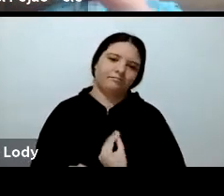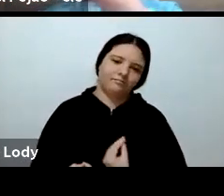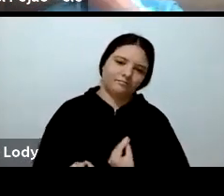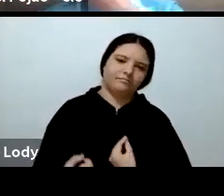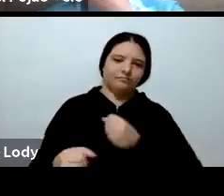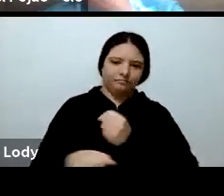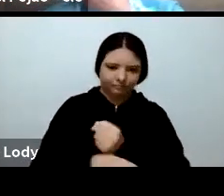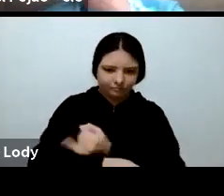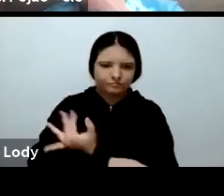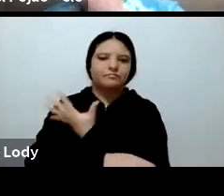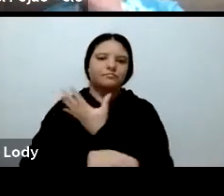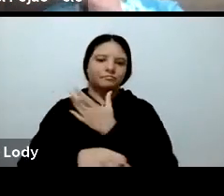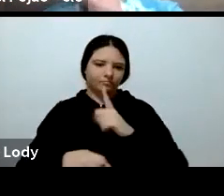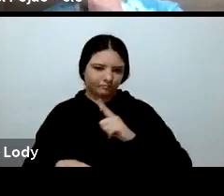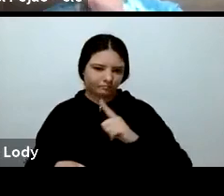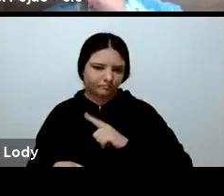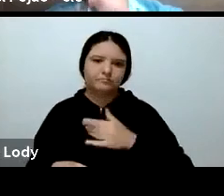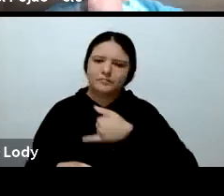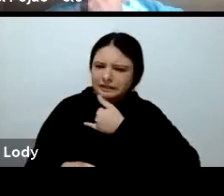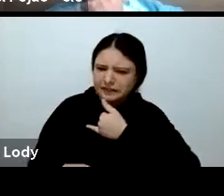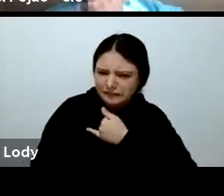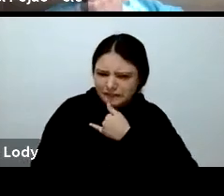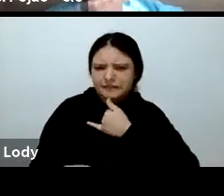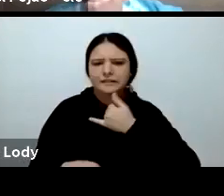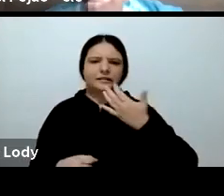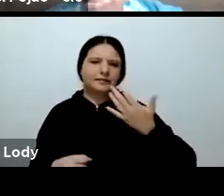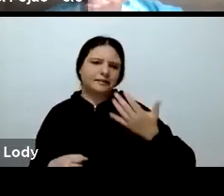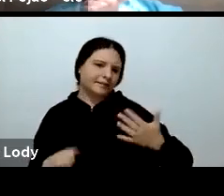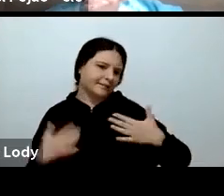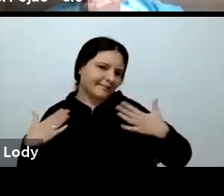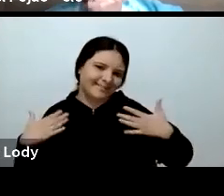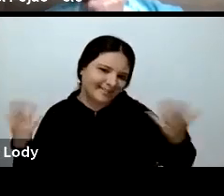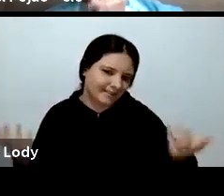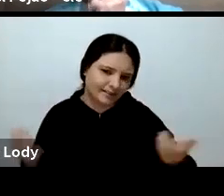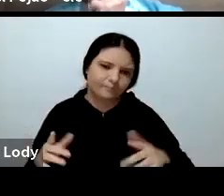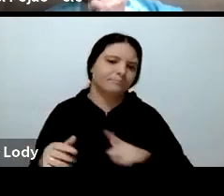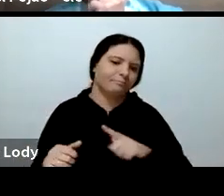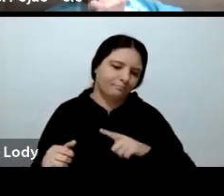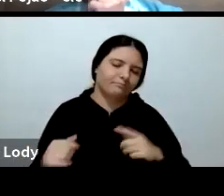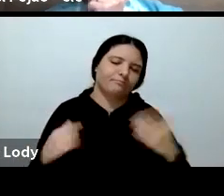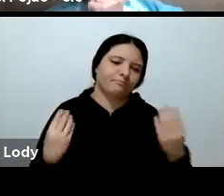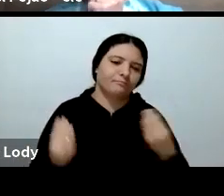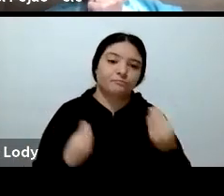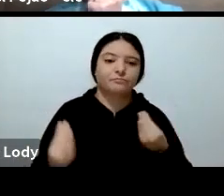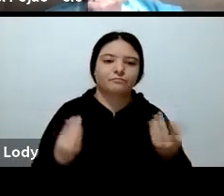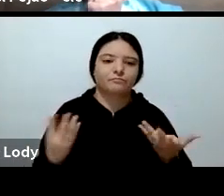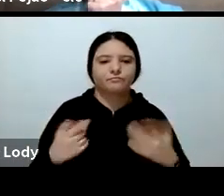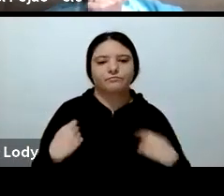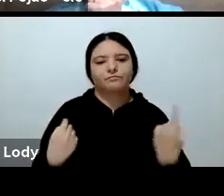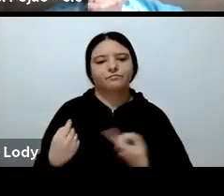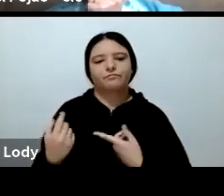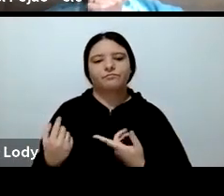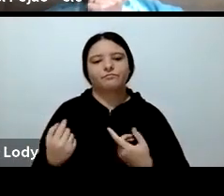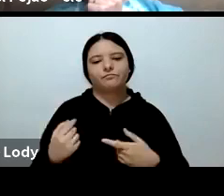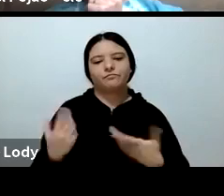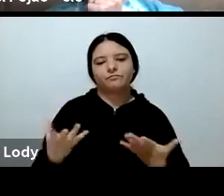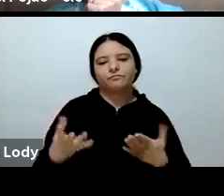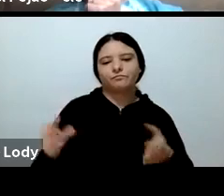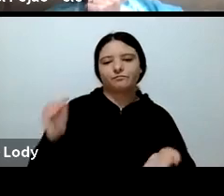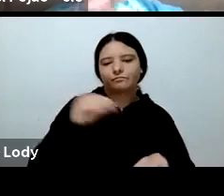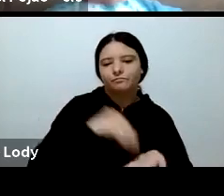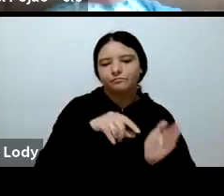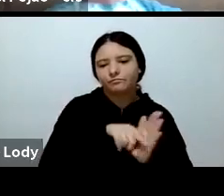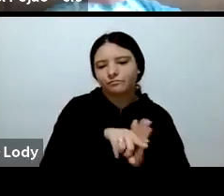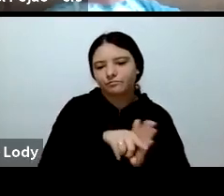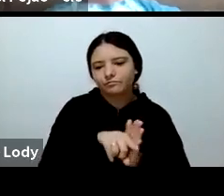gente tem tristeza, tem de tudo. E como é que a gente traz isso para compor a pesquisa